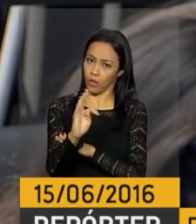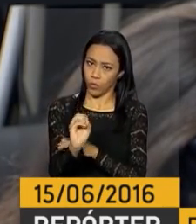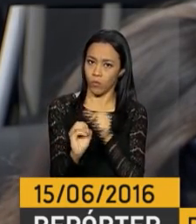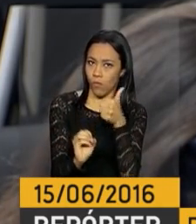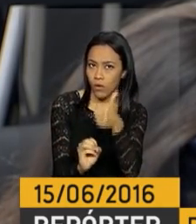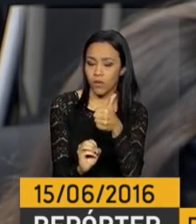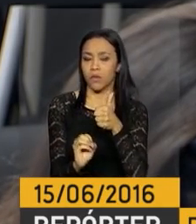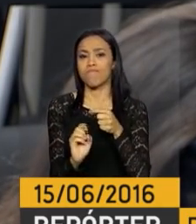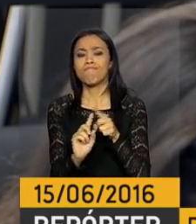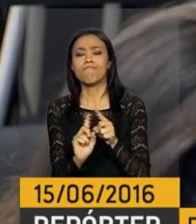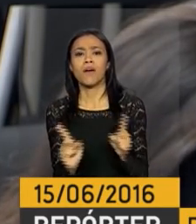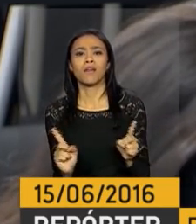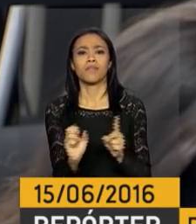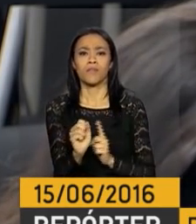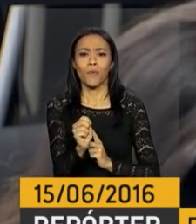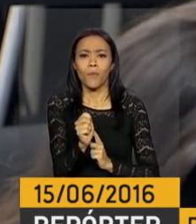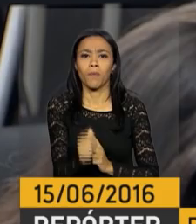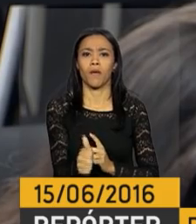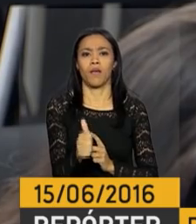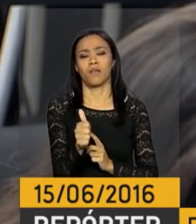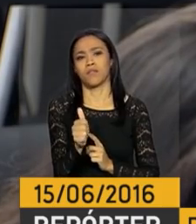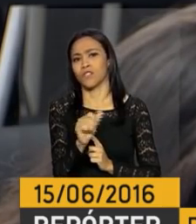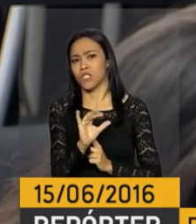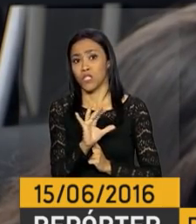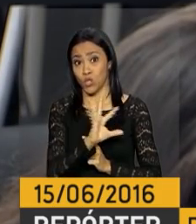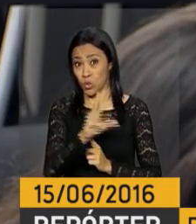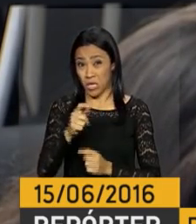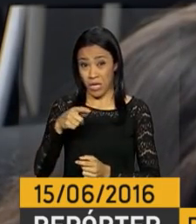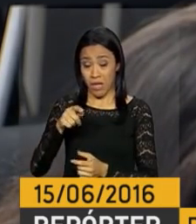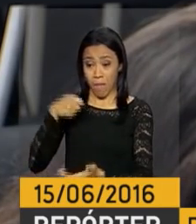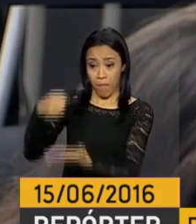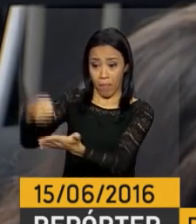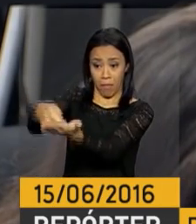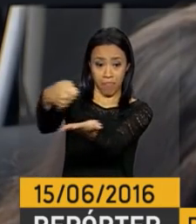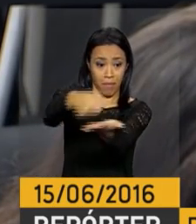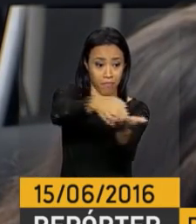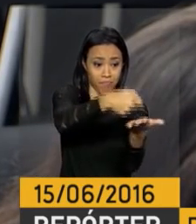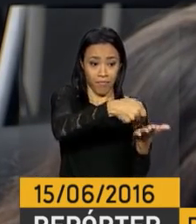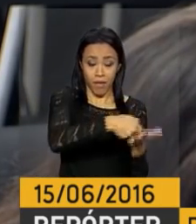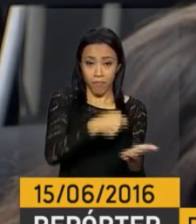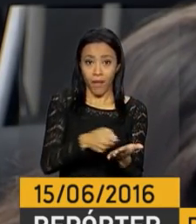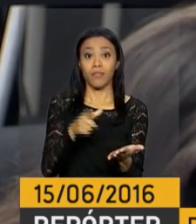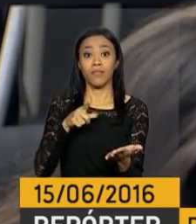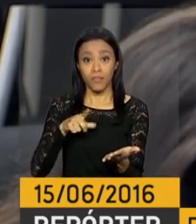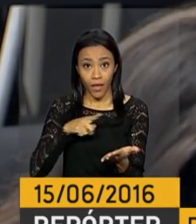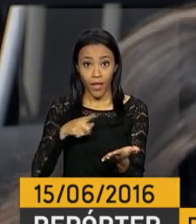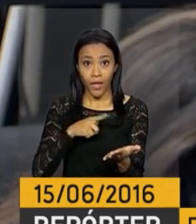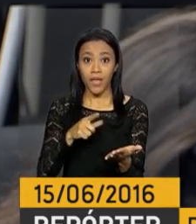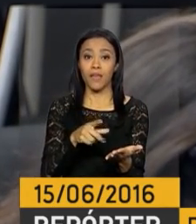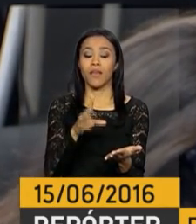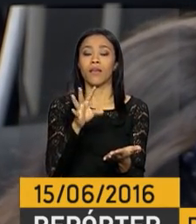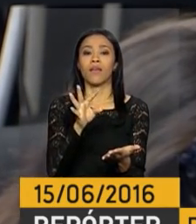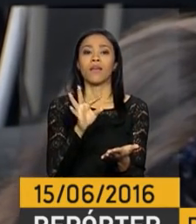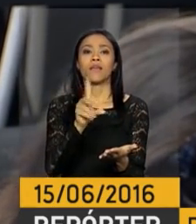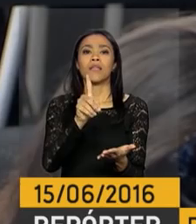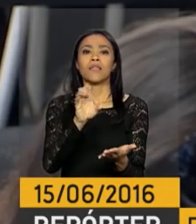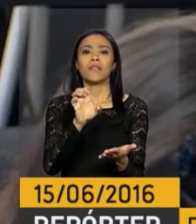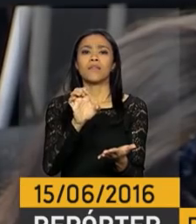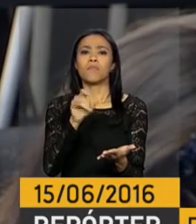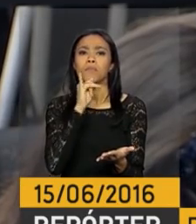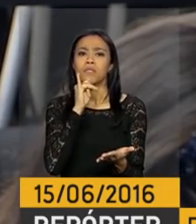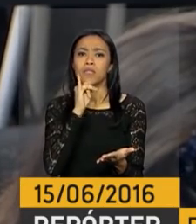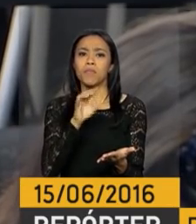mas quase todas as despesas obrigatórias hoje elas estão e indexadas a alguma coisa. por exemplo, o senhor tá